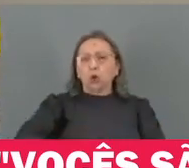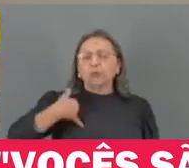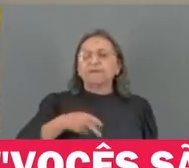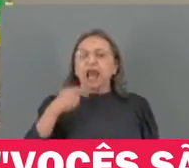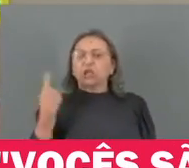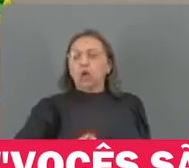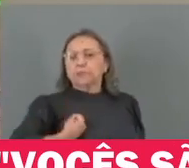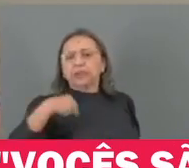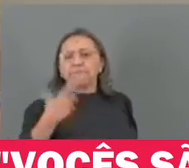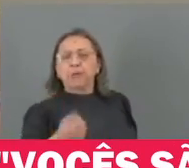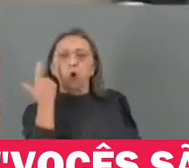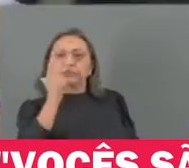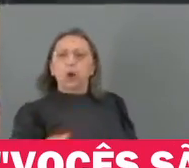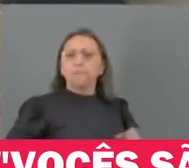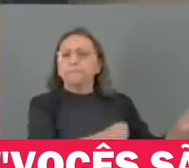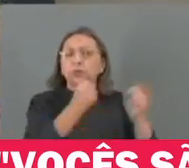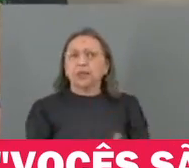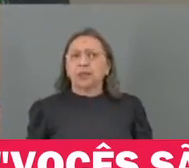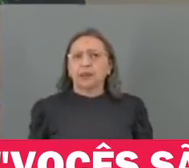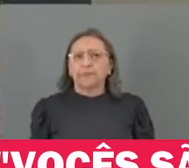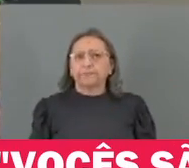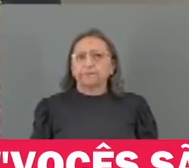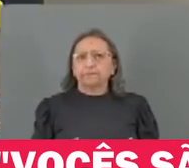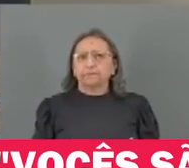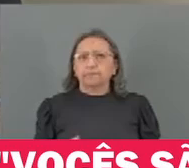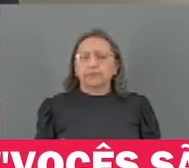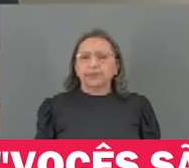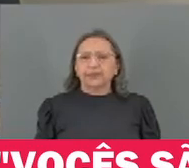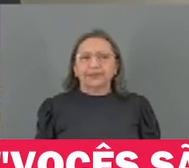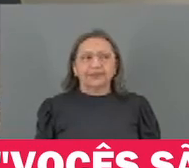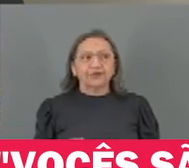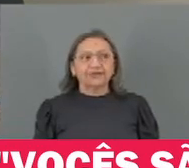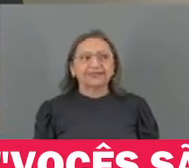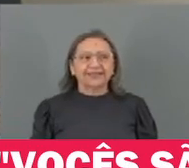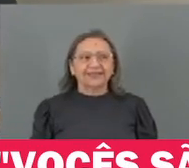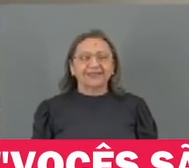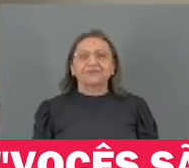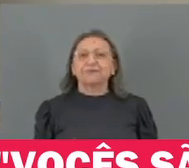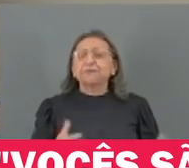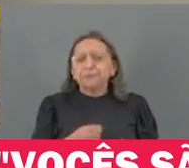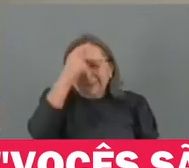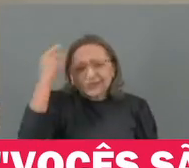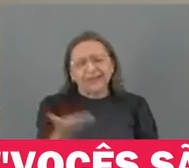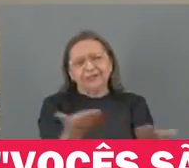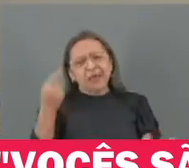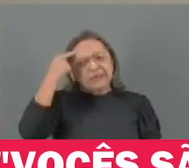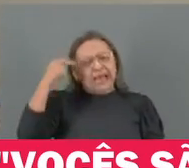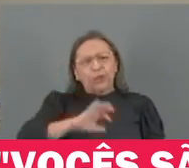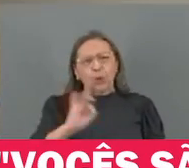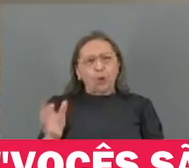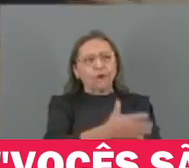aqui, vamos conquistar o poder. Estamos, vocês não podem se manifestar. O Supremo Tribunal Federal, ele tá... minha gente, e achar que isso não